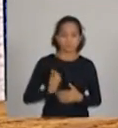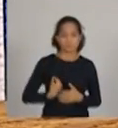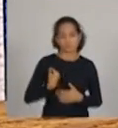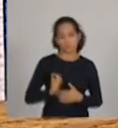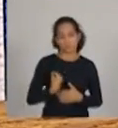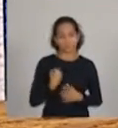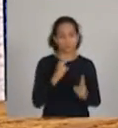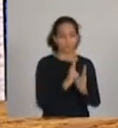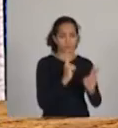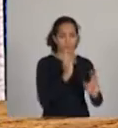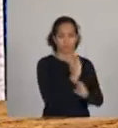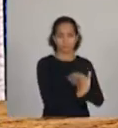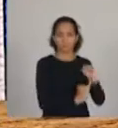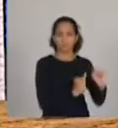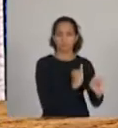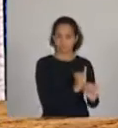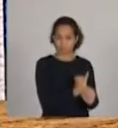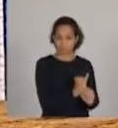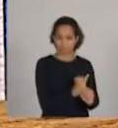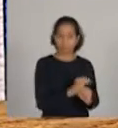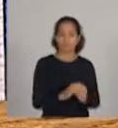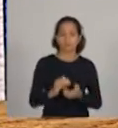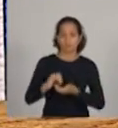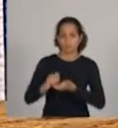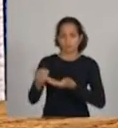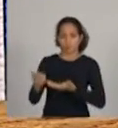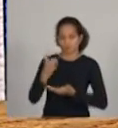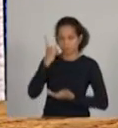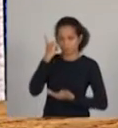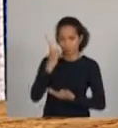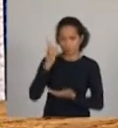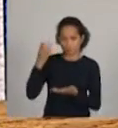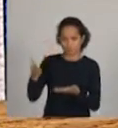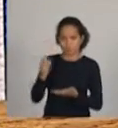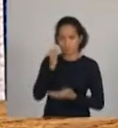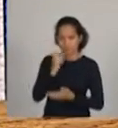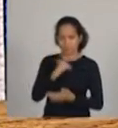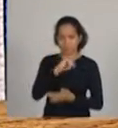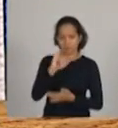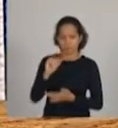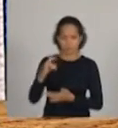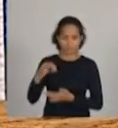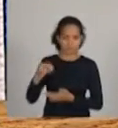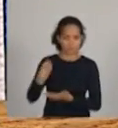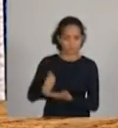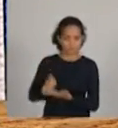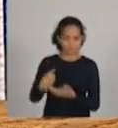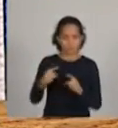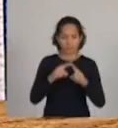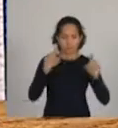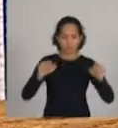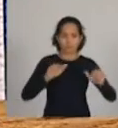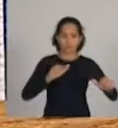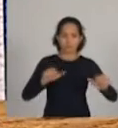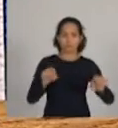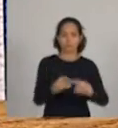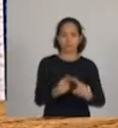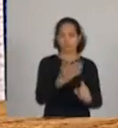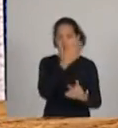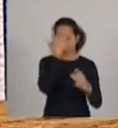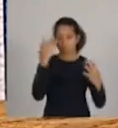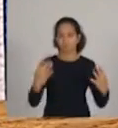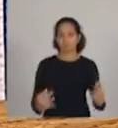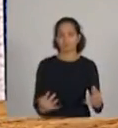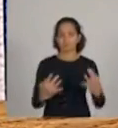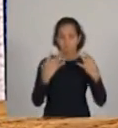plenário virtual, a deputada Janete, que ainda se encontra aqui, aos funcionários da casa e aqueles que nos assistem